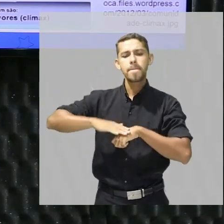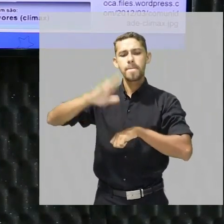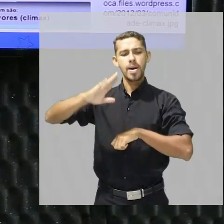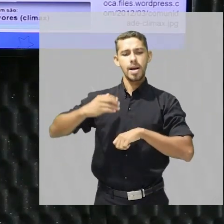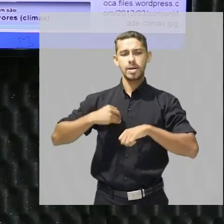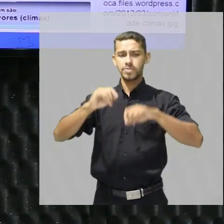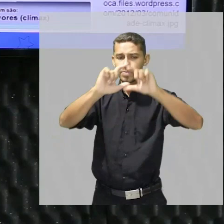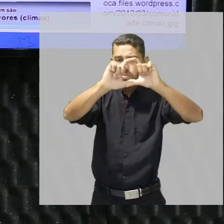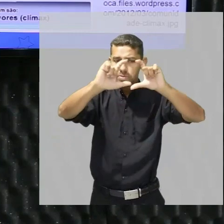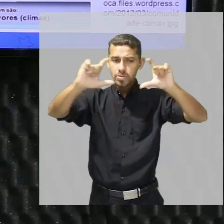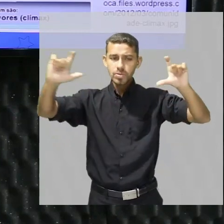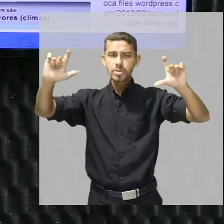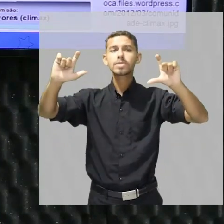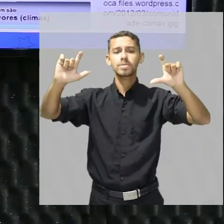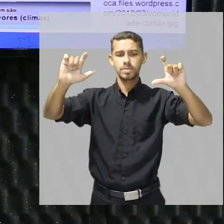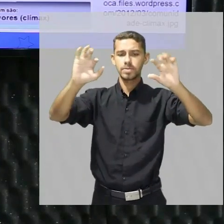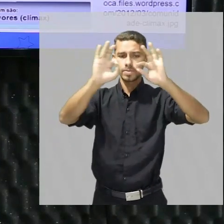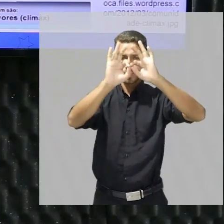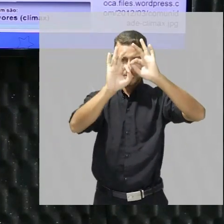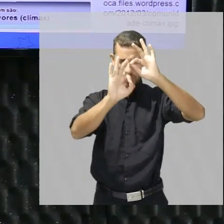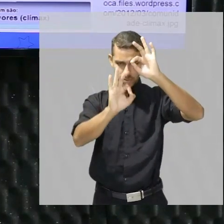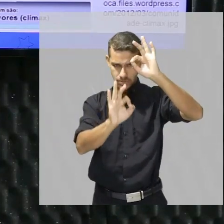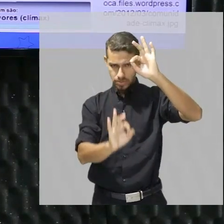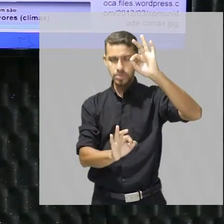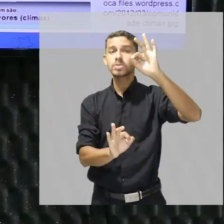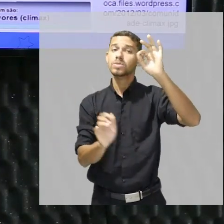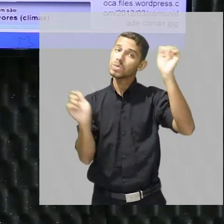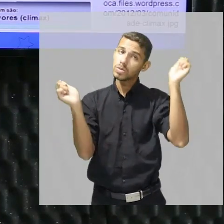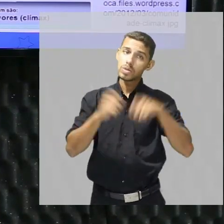aqui ficasse um pouco mais profundo, tá? E aí